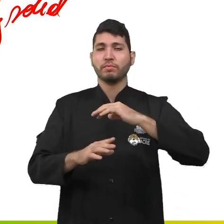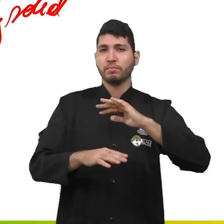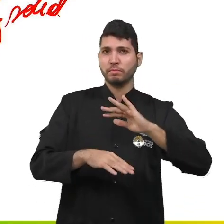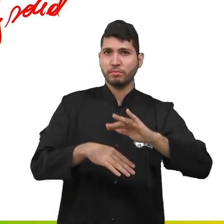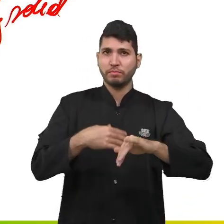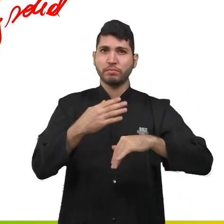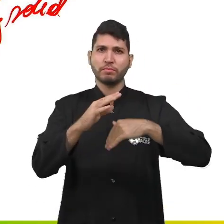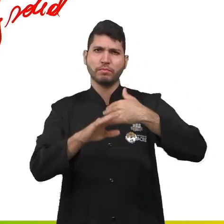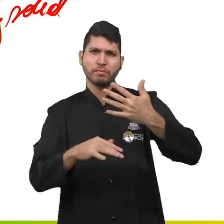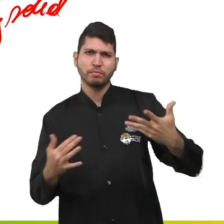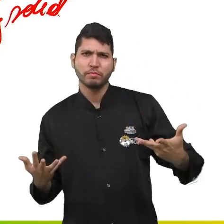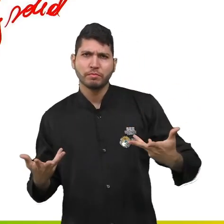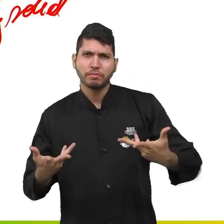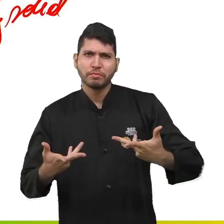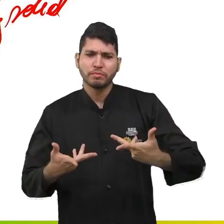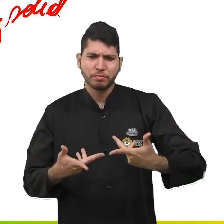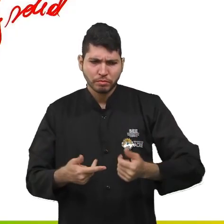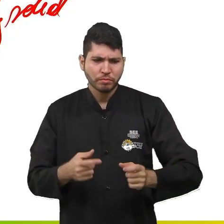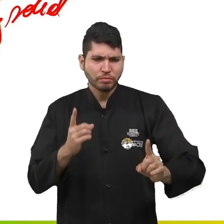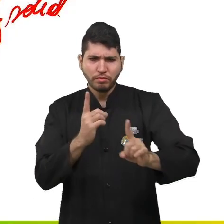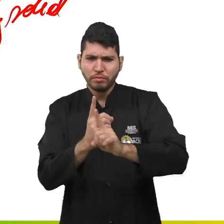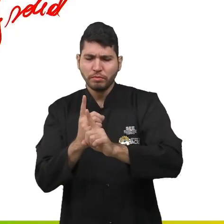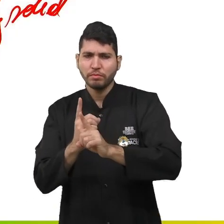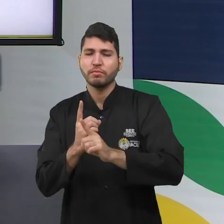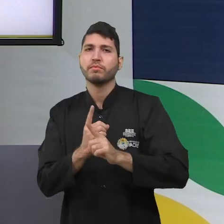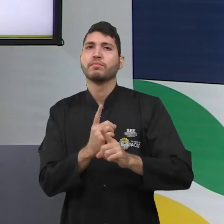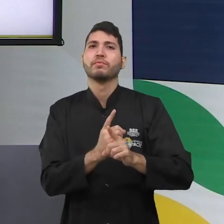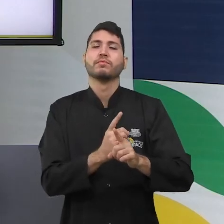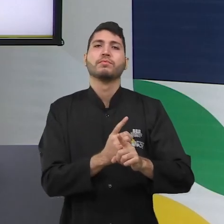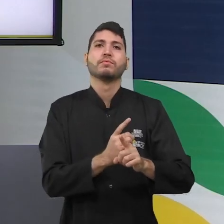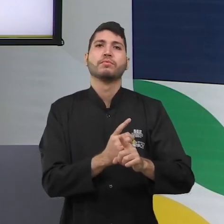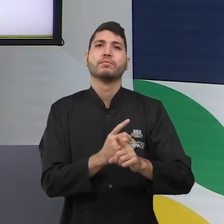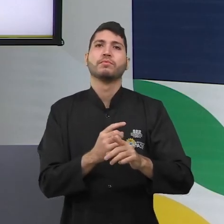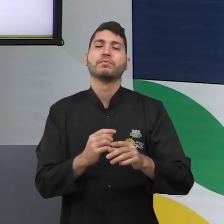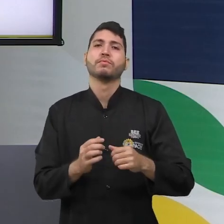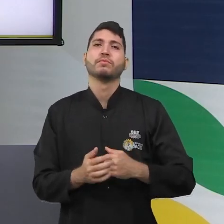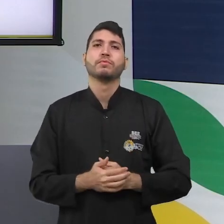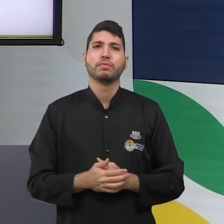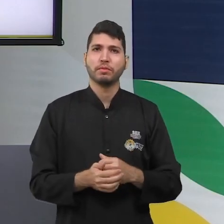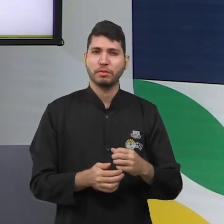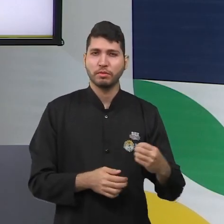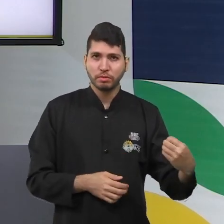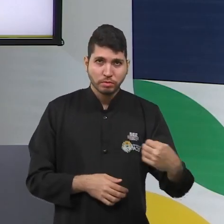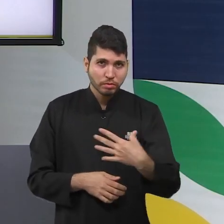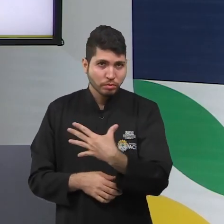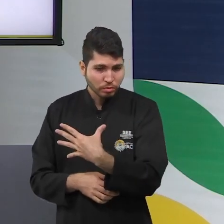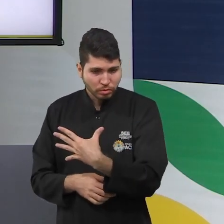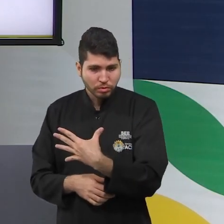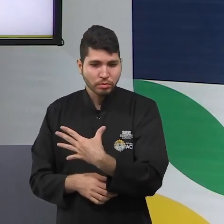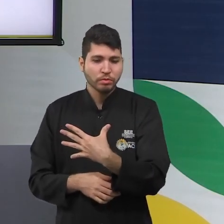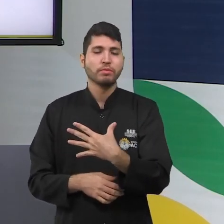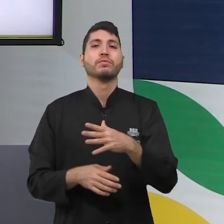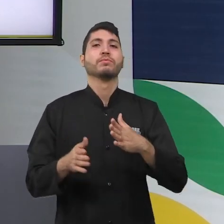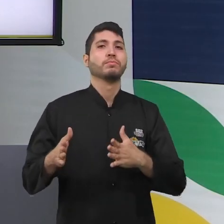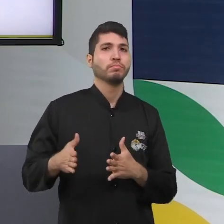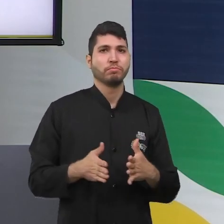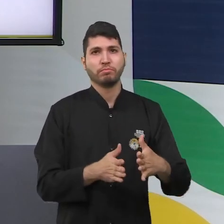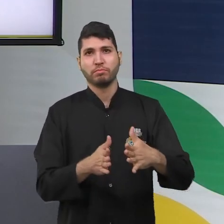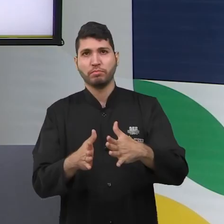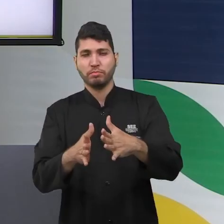desenvolver seu potencial e encontrar novos caminhos na vida. Então, aqui é só o projeto social, de